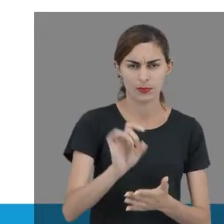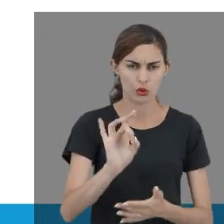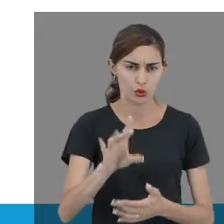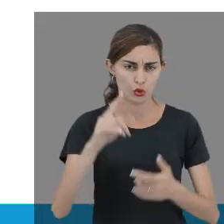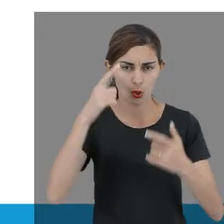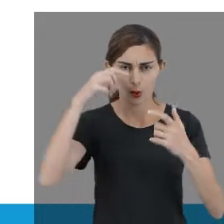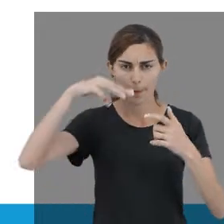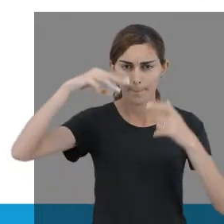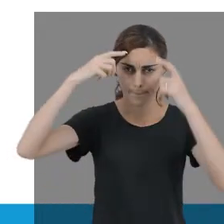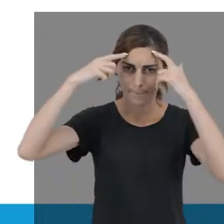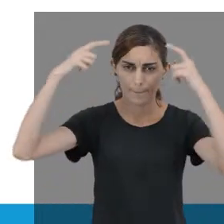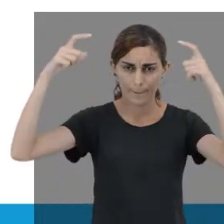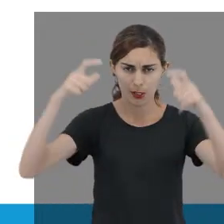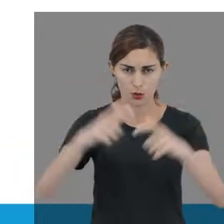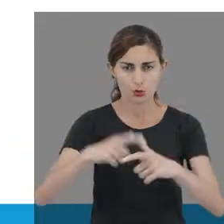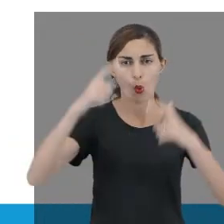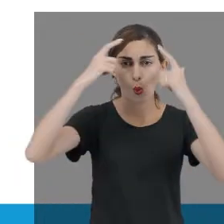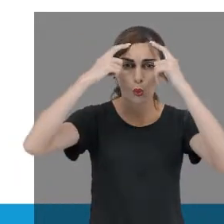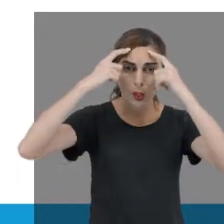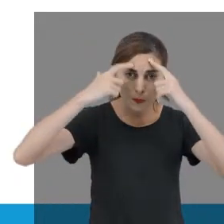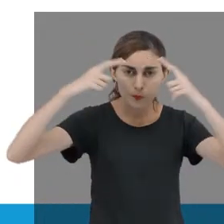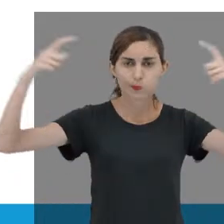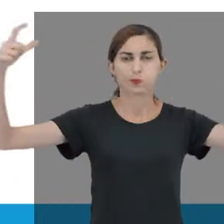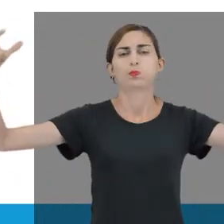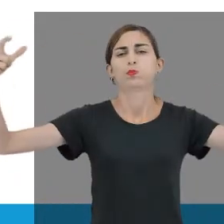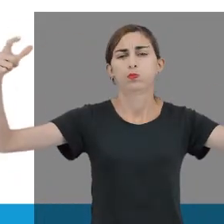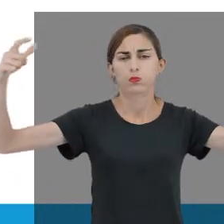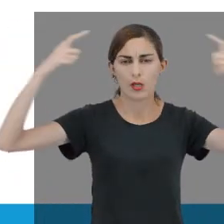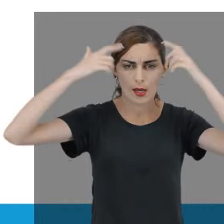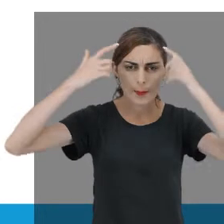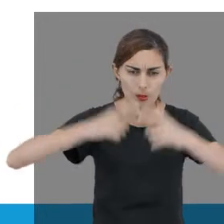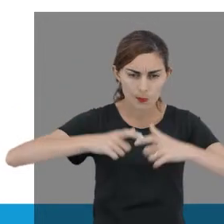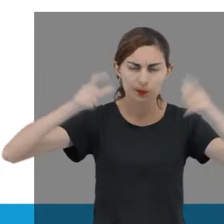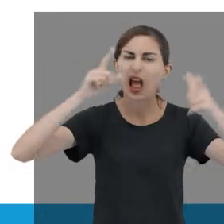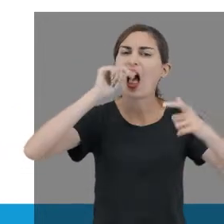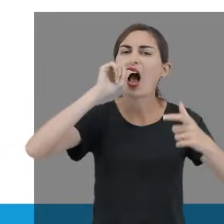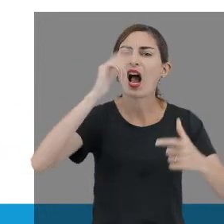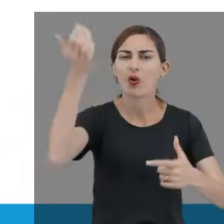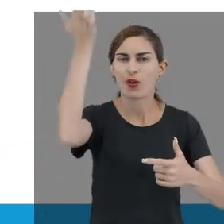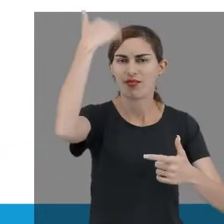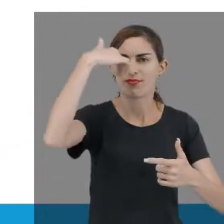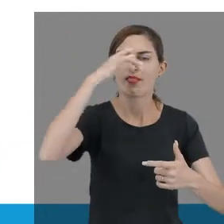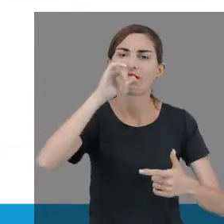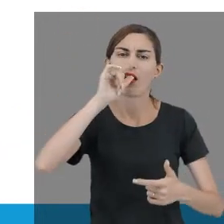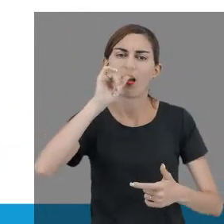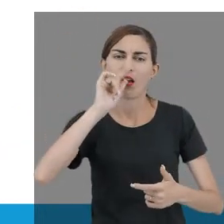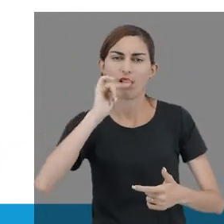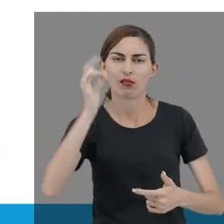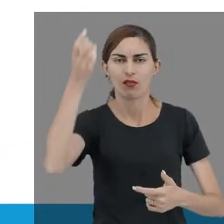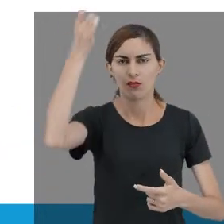a microcefalia, mas ter a hidrocefalia, ter outros achados.